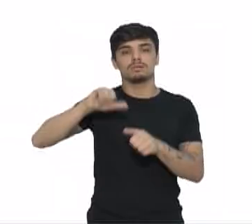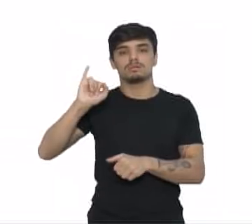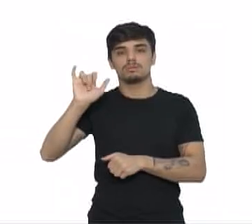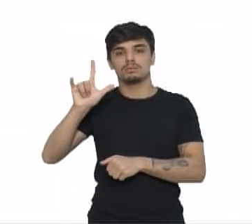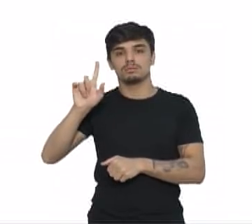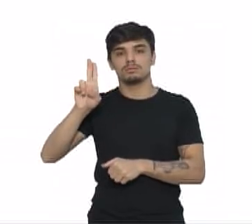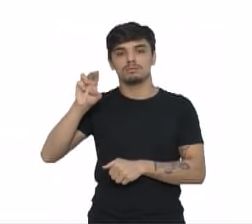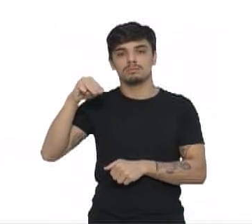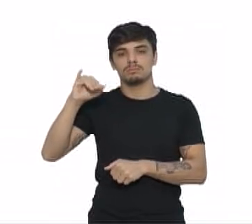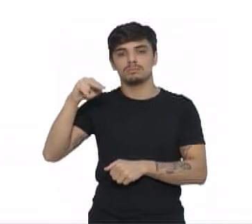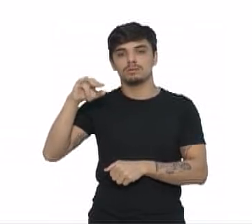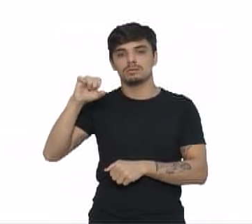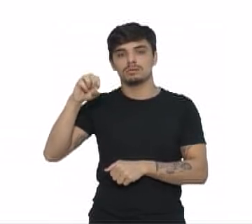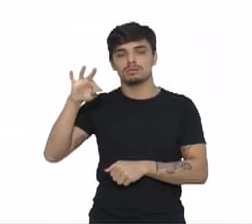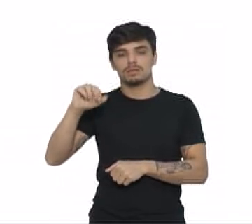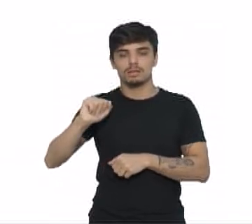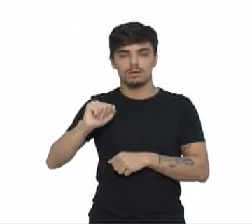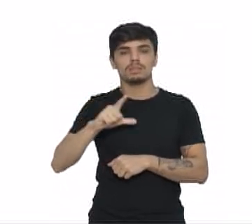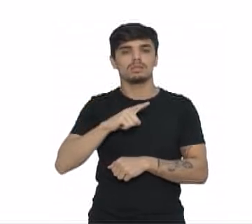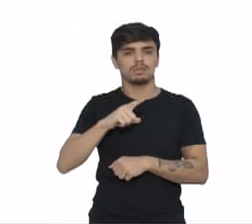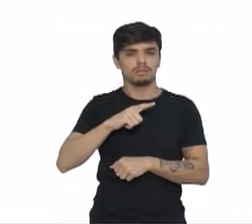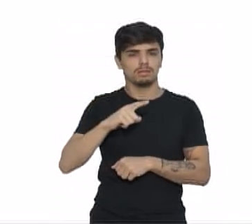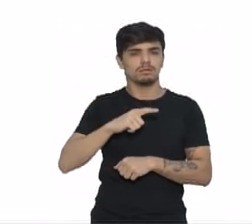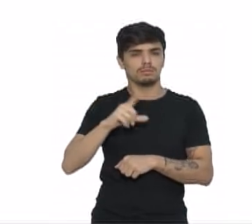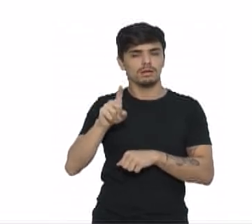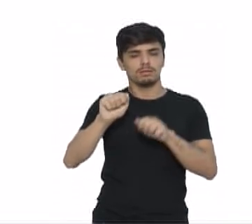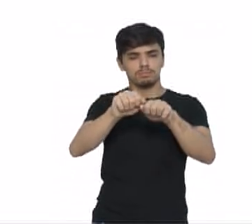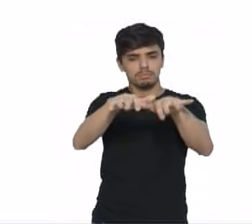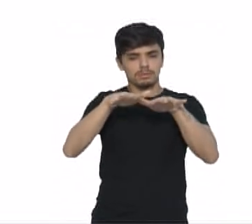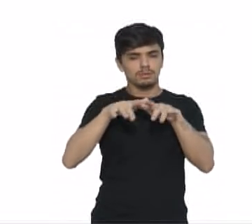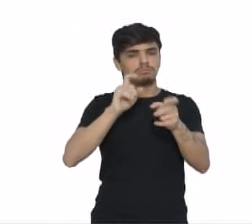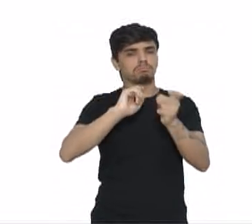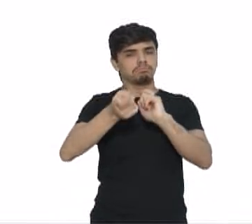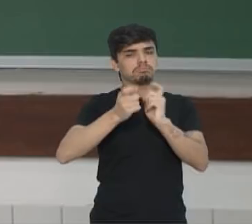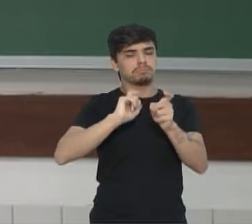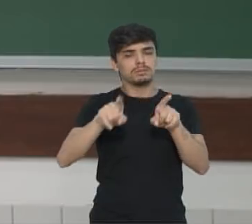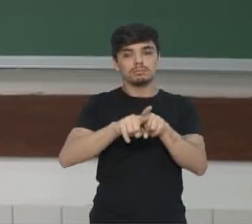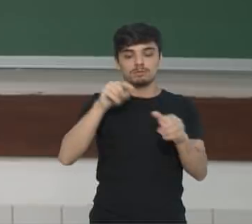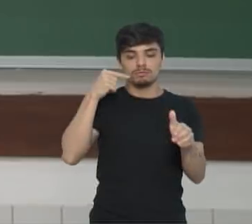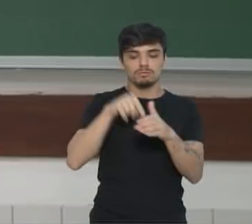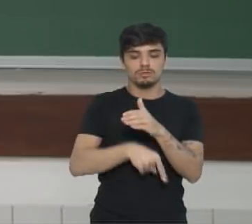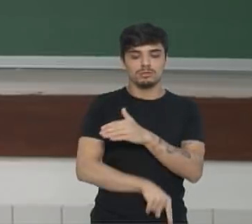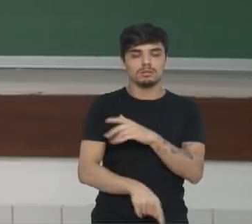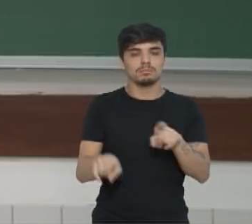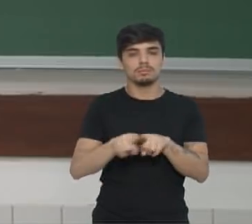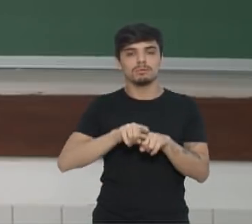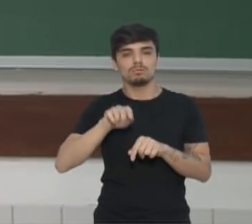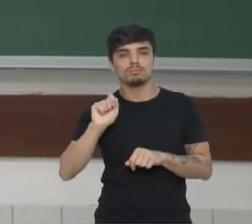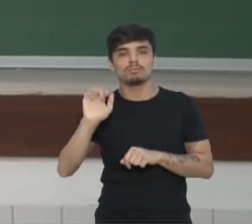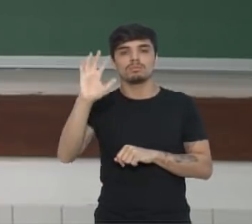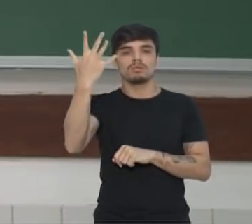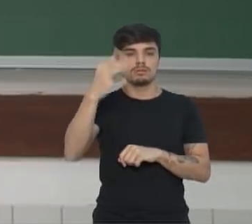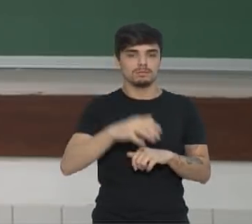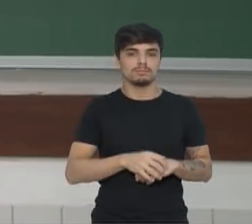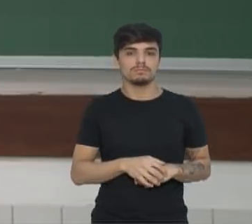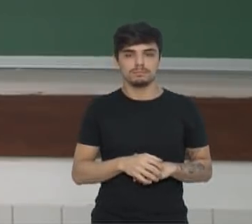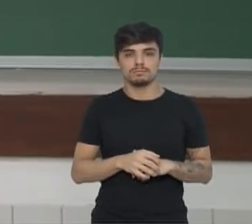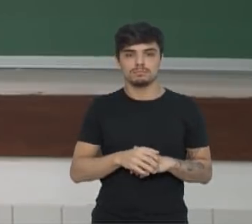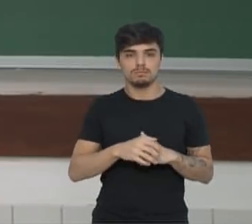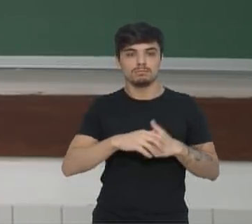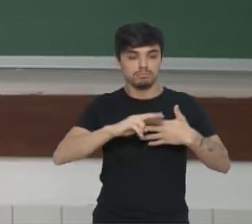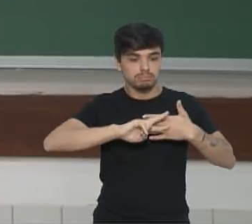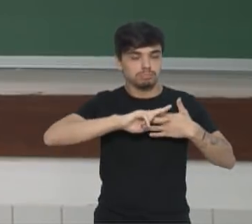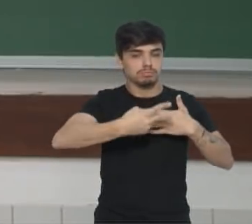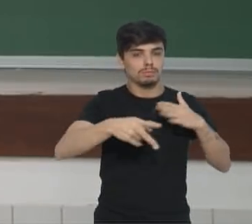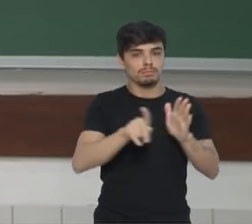que vão ser proclamadas na Assembleia Nacional Constituinte e que nós vamos nos aprofundar agora e ver suas consequências fatídicas para a